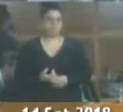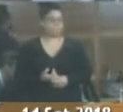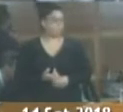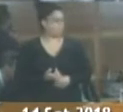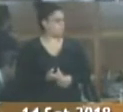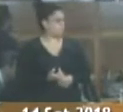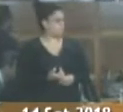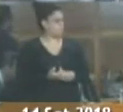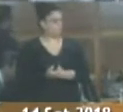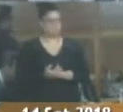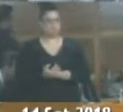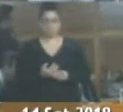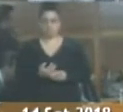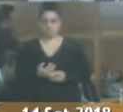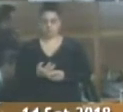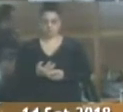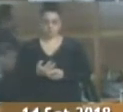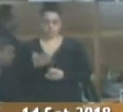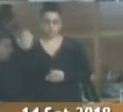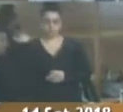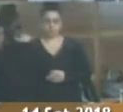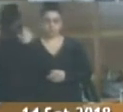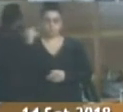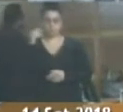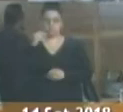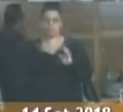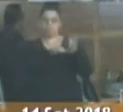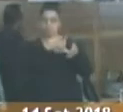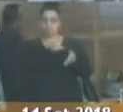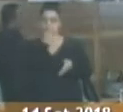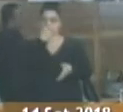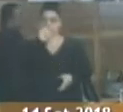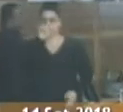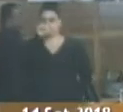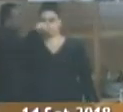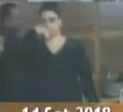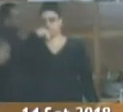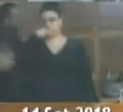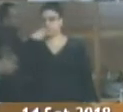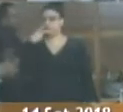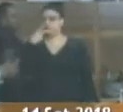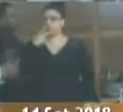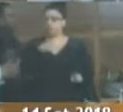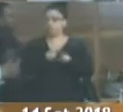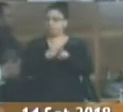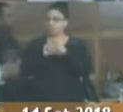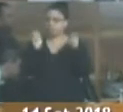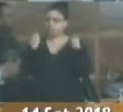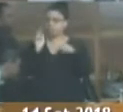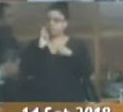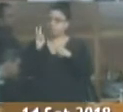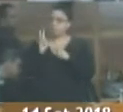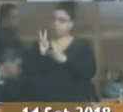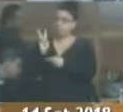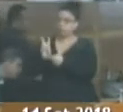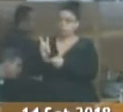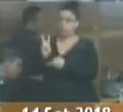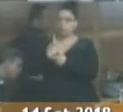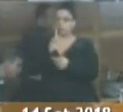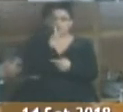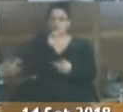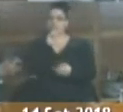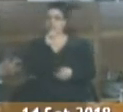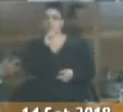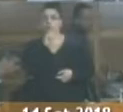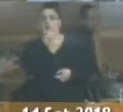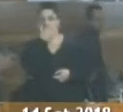Como o Renan falou também, ele também serve para fazer o monitoramento da água, da qualidade da água. E isso, por